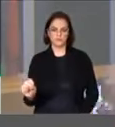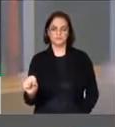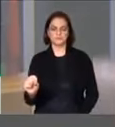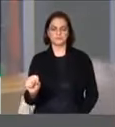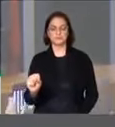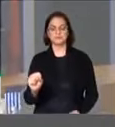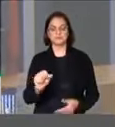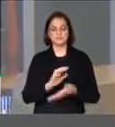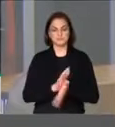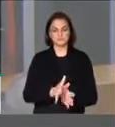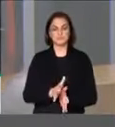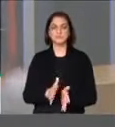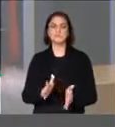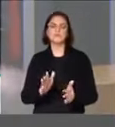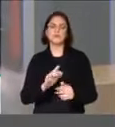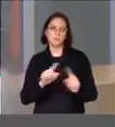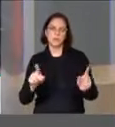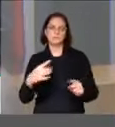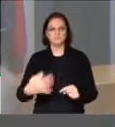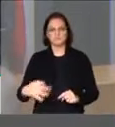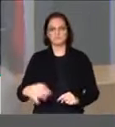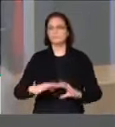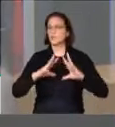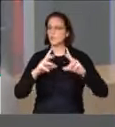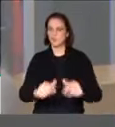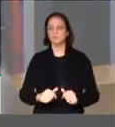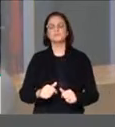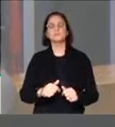nós estamos absolutamente corretos.